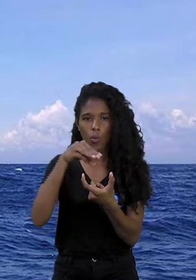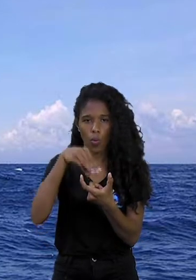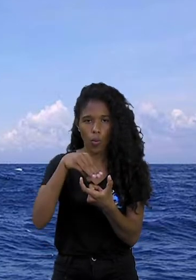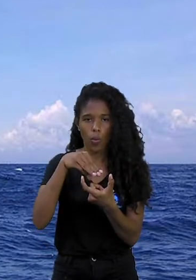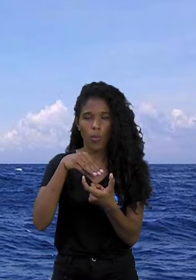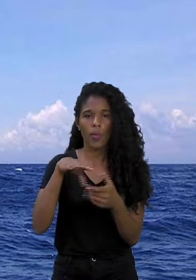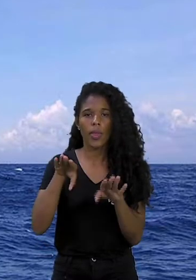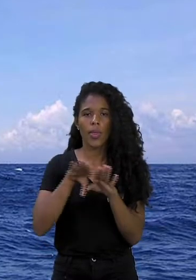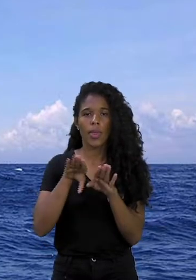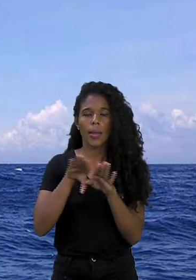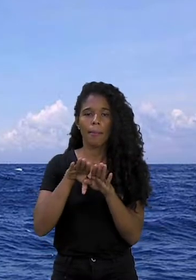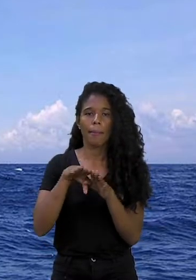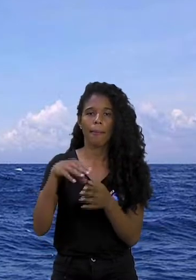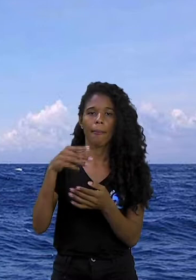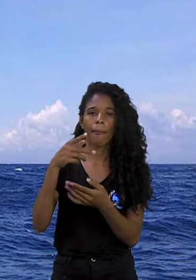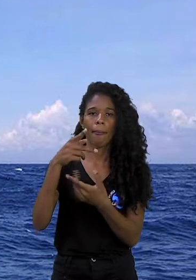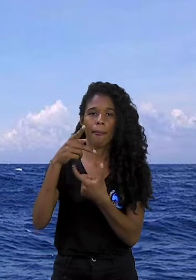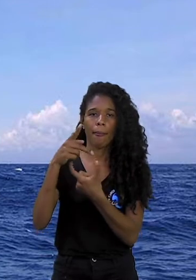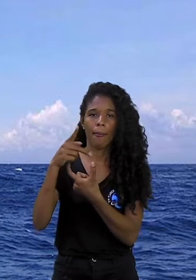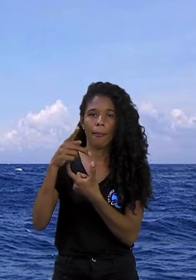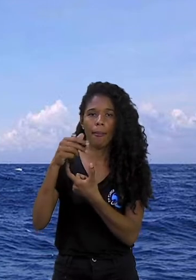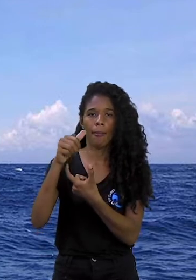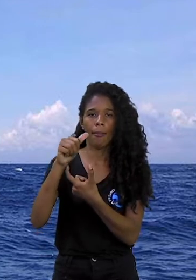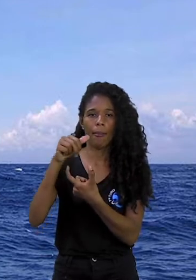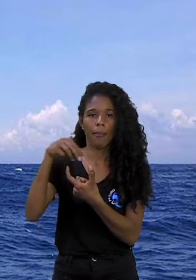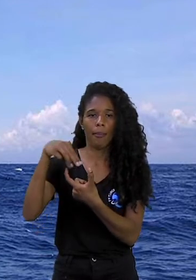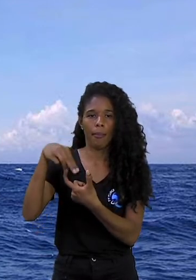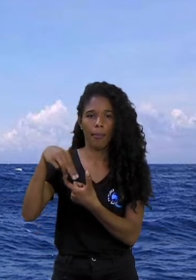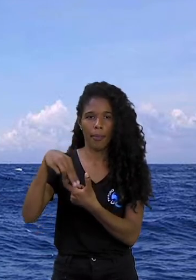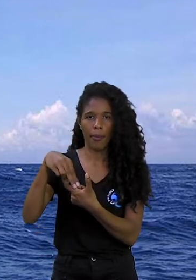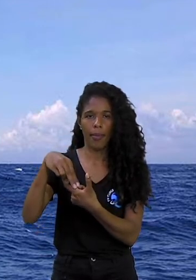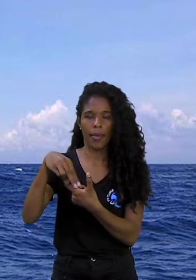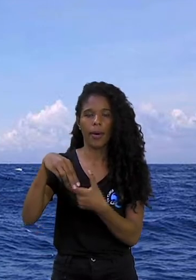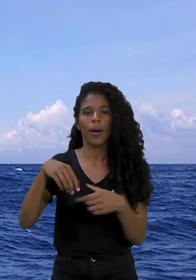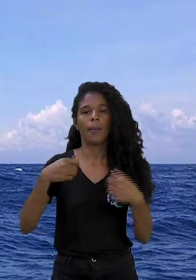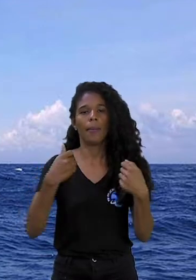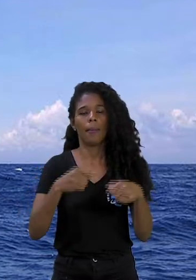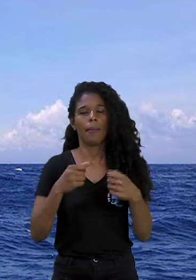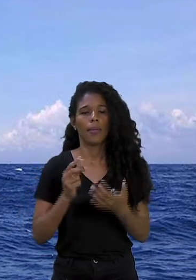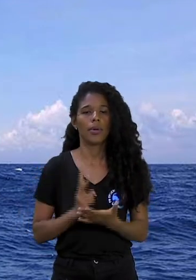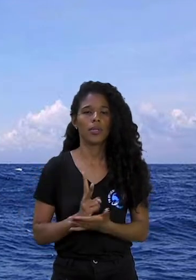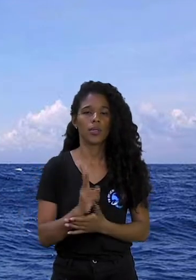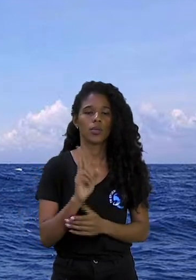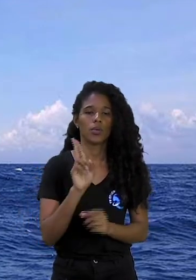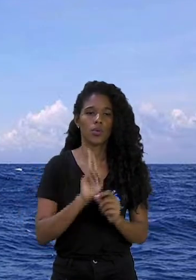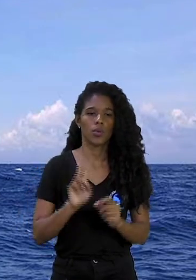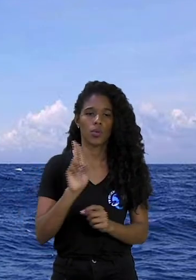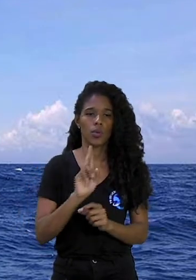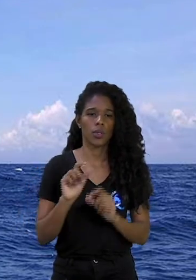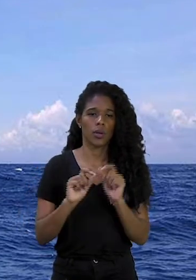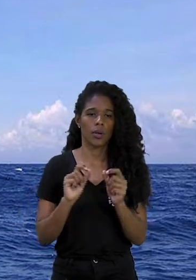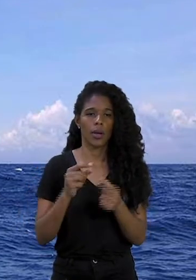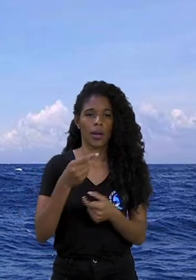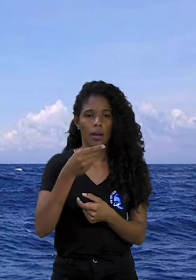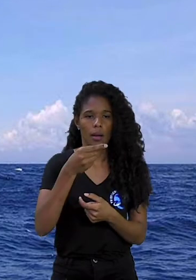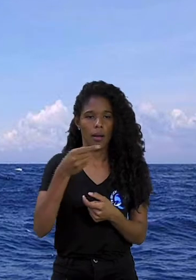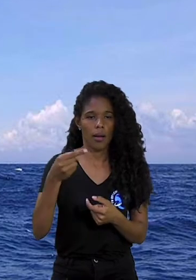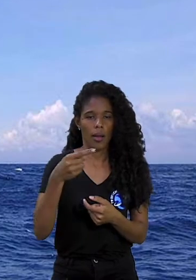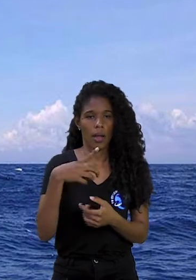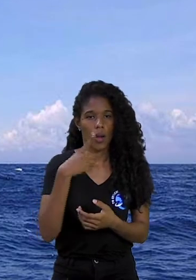após, né, esses prefixos, sempre que aparecer o quê? O M, o N ou uma vogal. É o caso